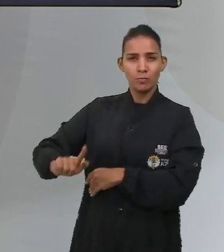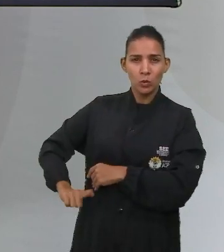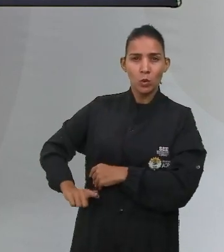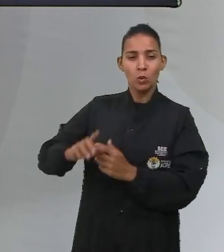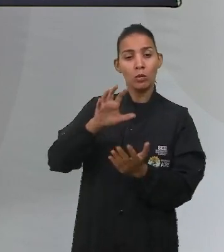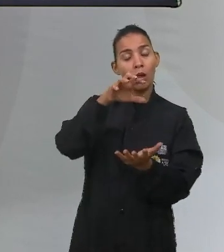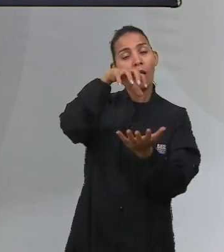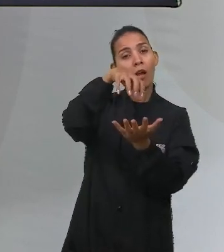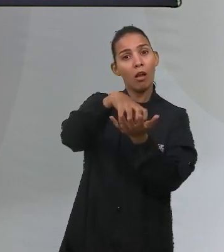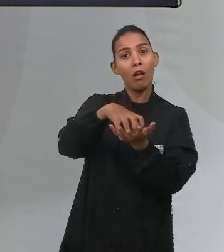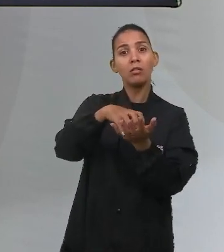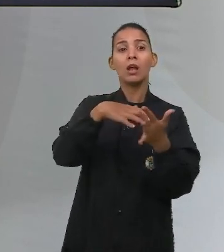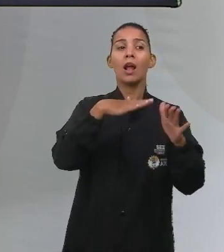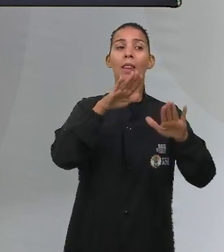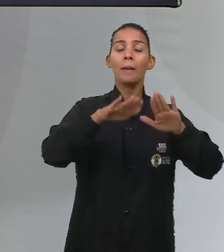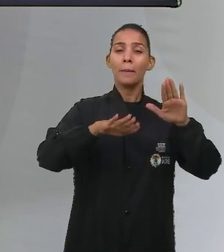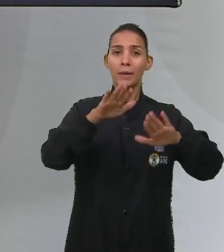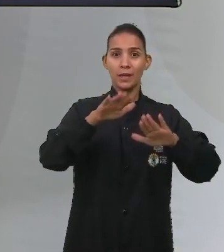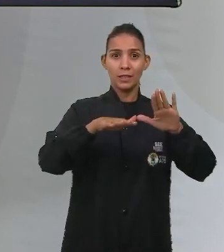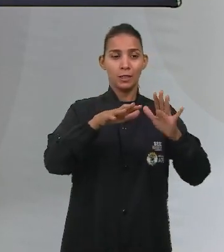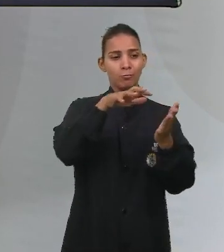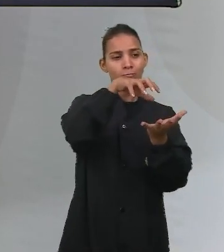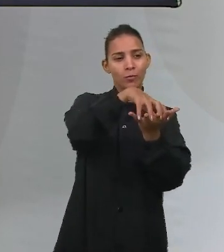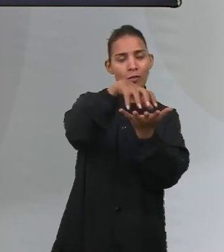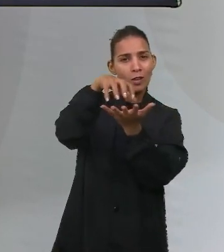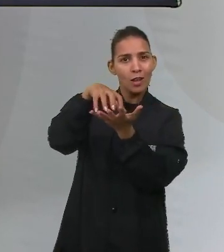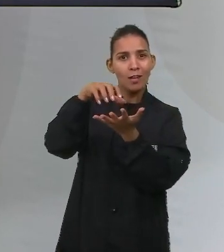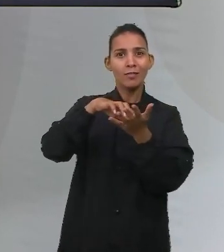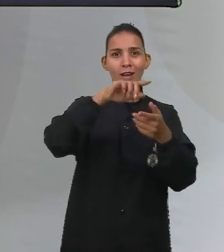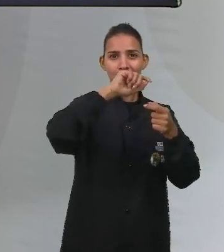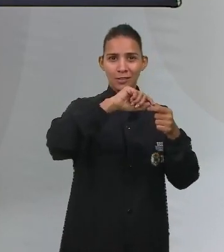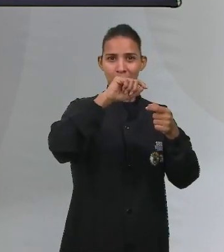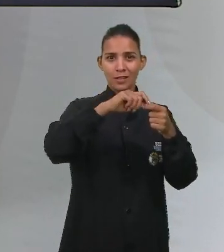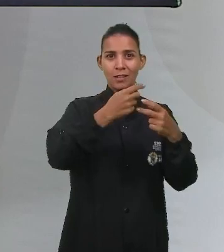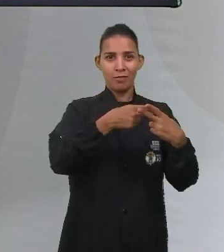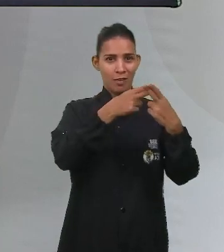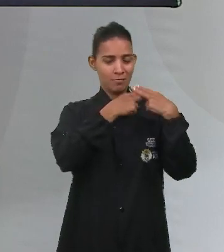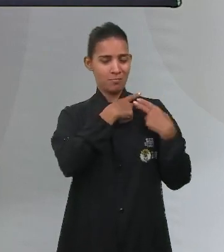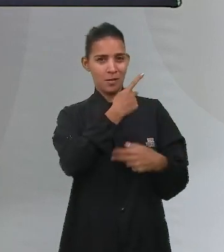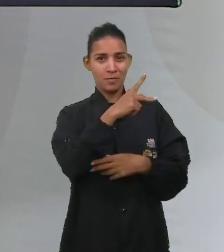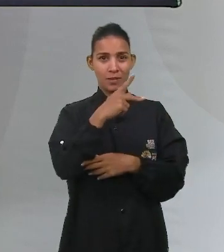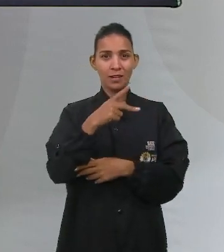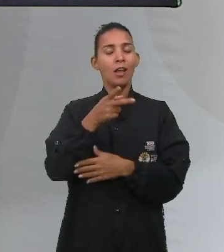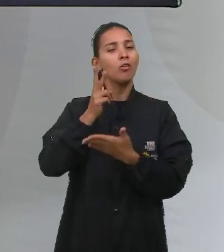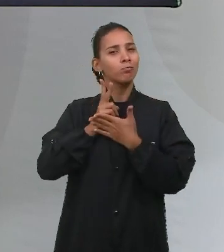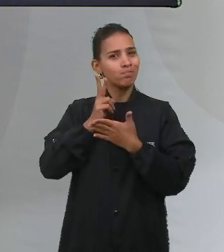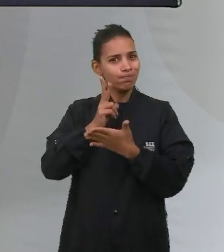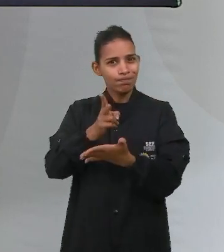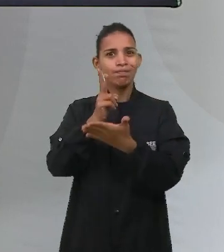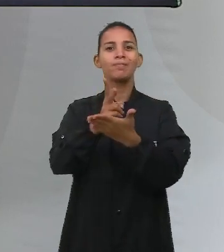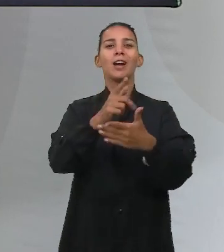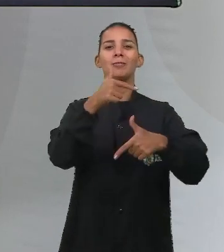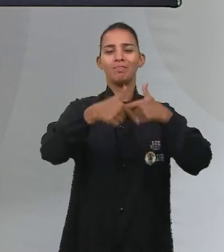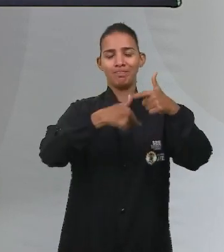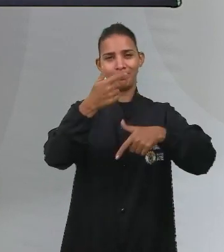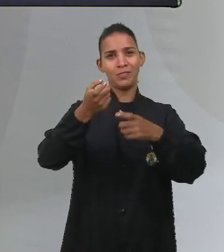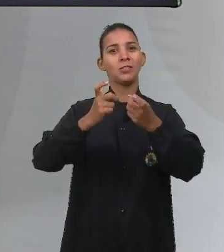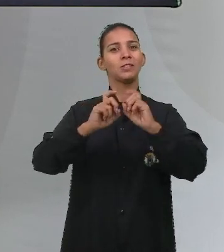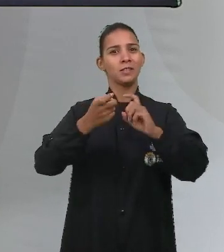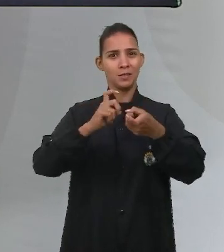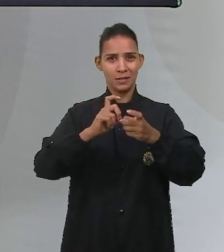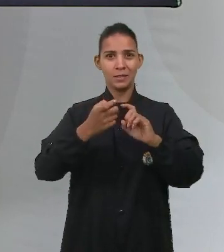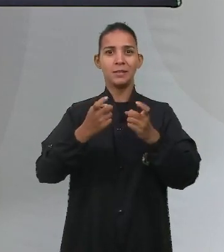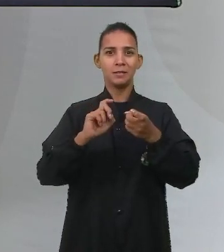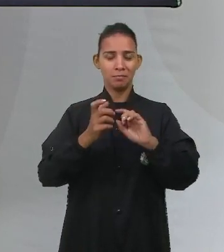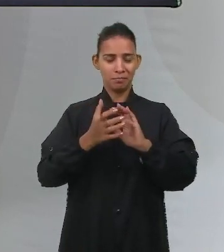tarefa dos setores, deram e dão continuidade ao trabalho remoto e